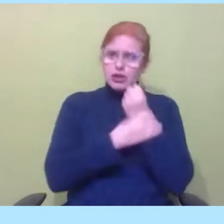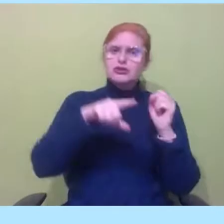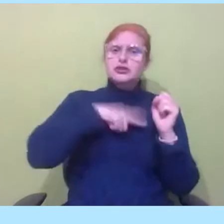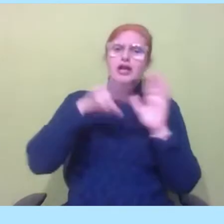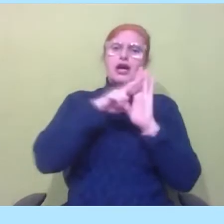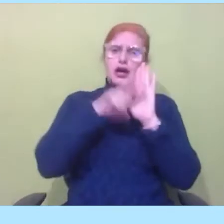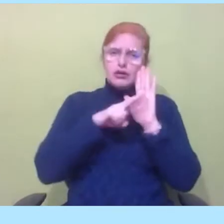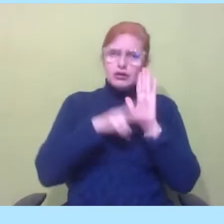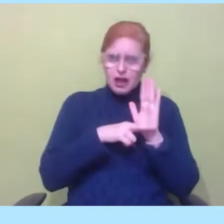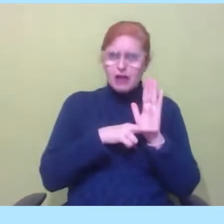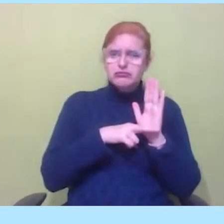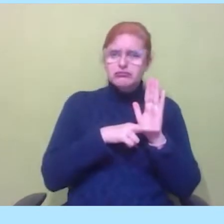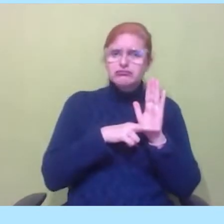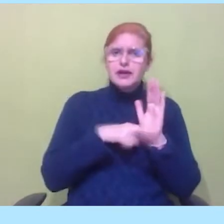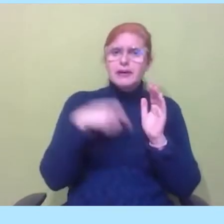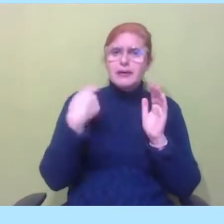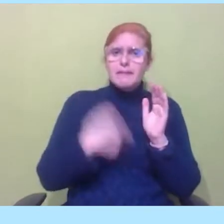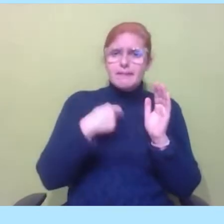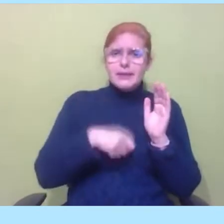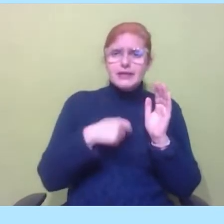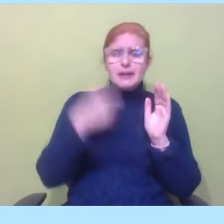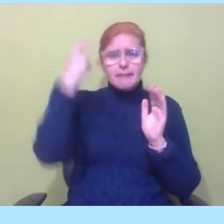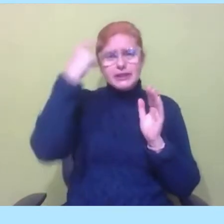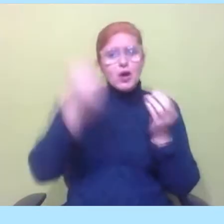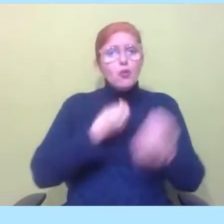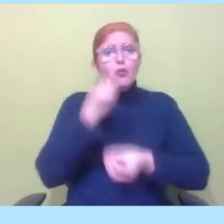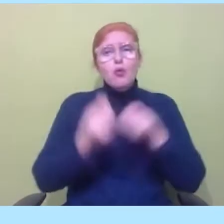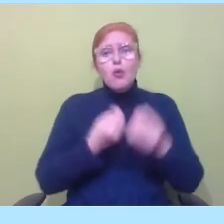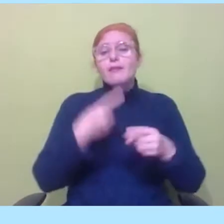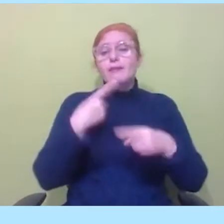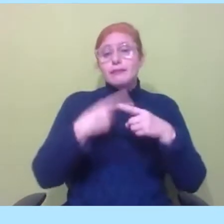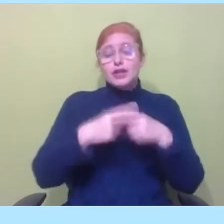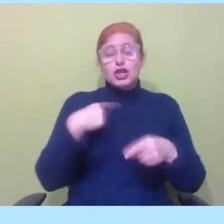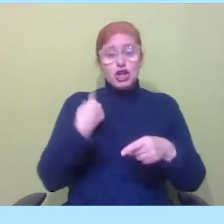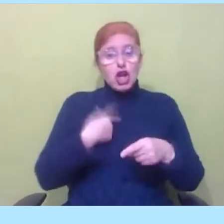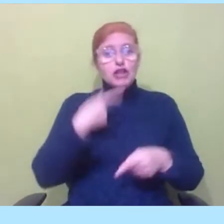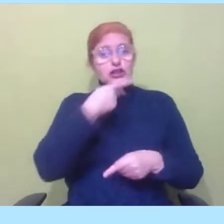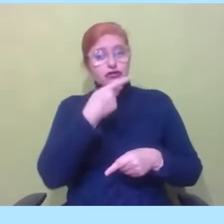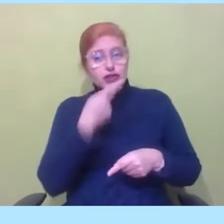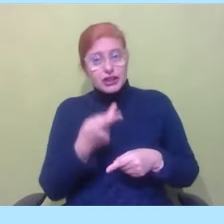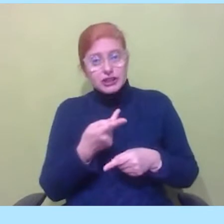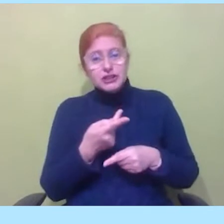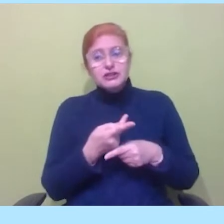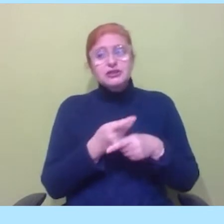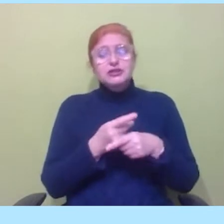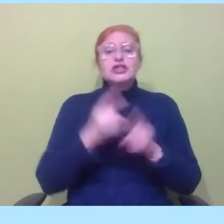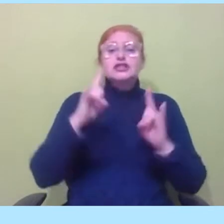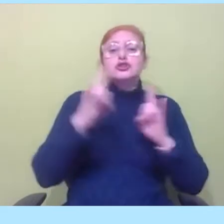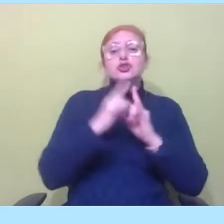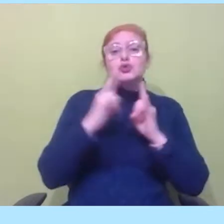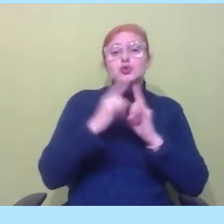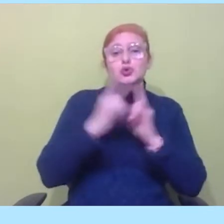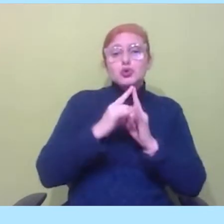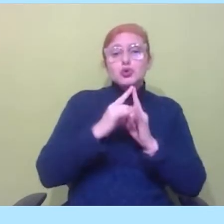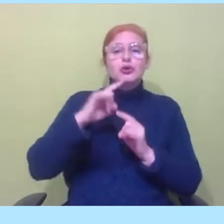precisar como, porque a gente está falando disso, que são instituições que são racistas, que são misóginas,